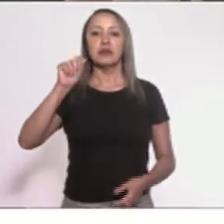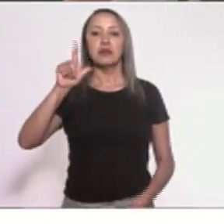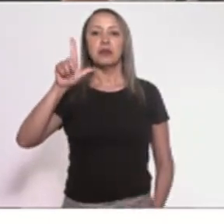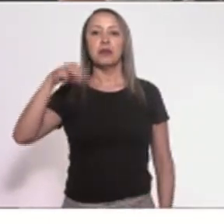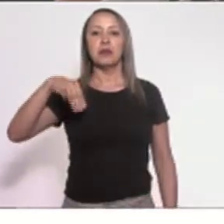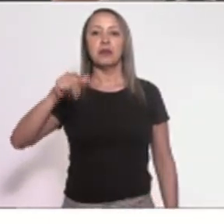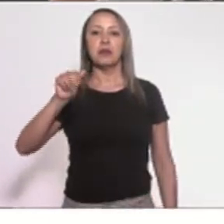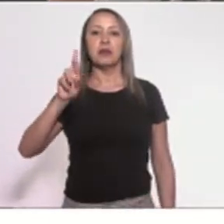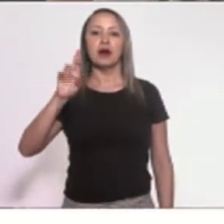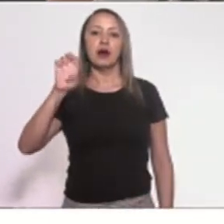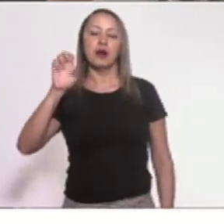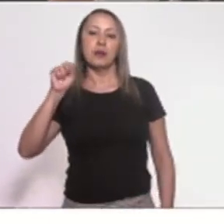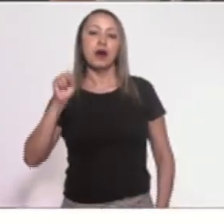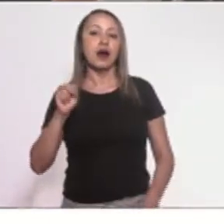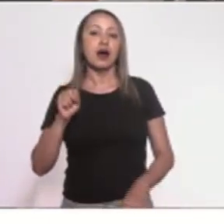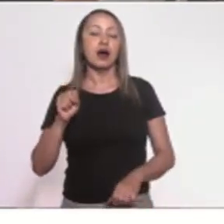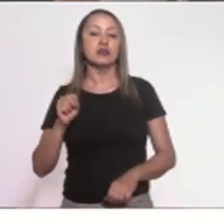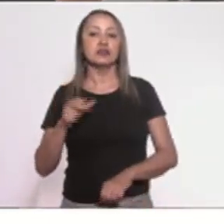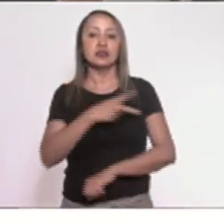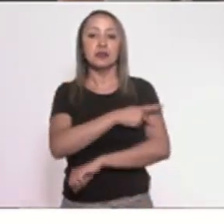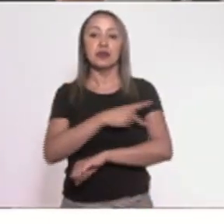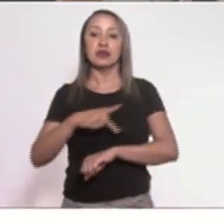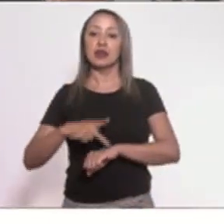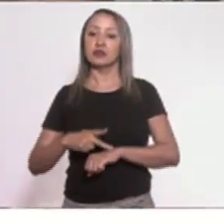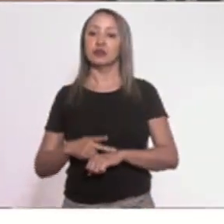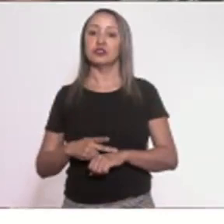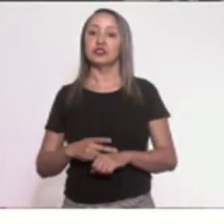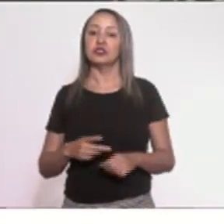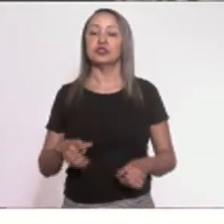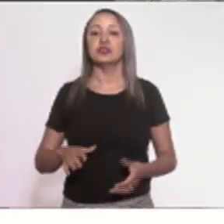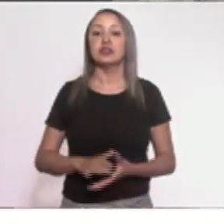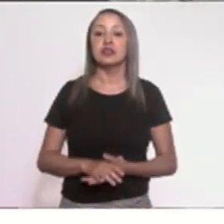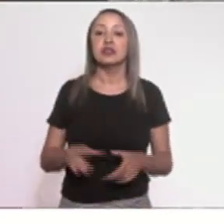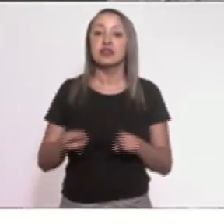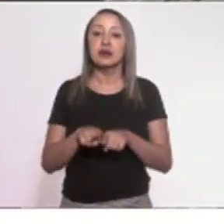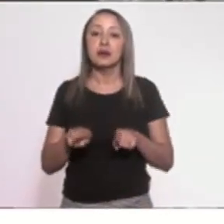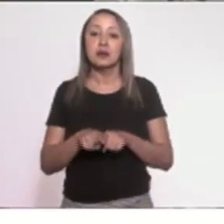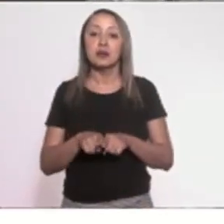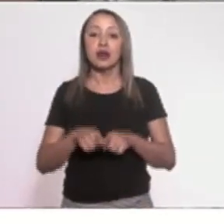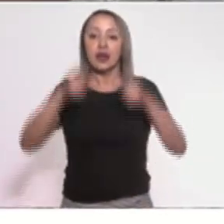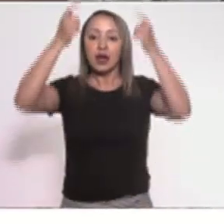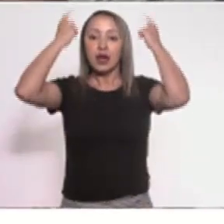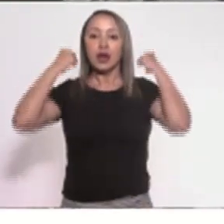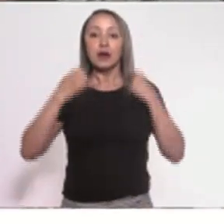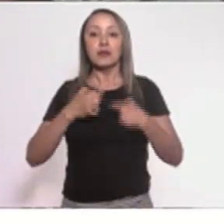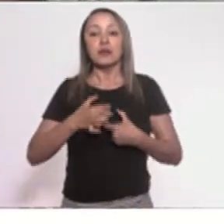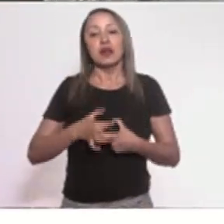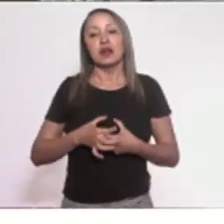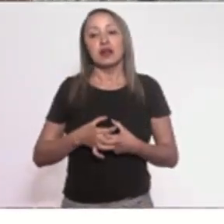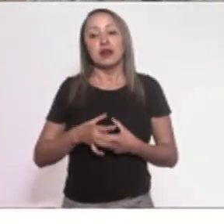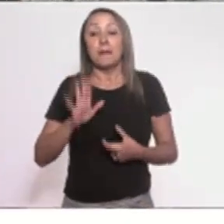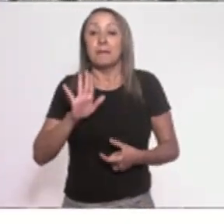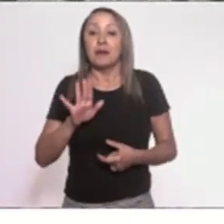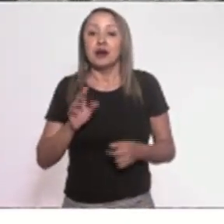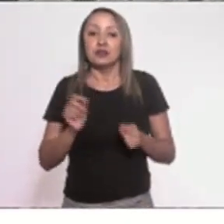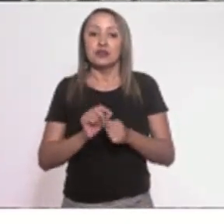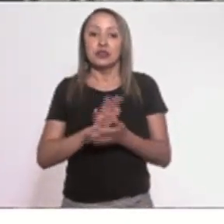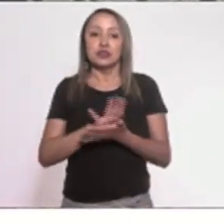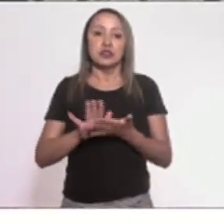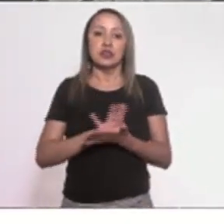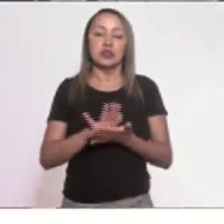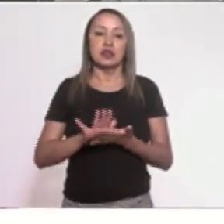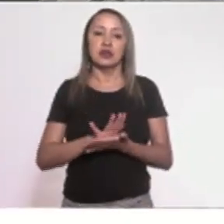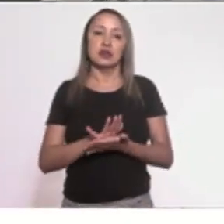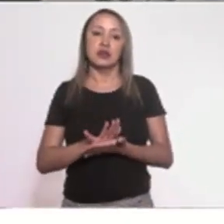da pedagogia popular, que foi emendada, a medalha era para ele, e recebeu emendas aqui de deputados do